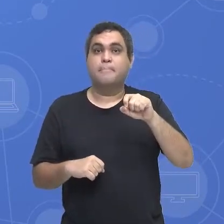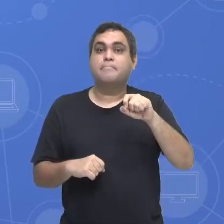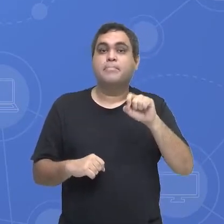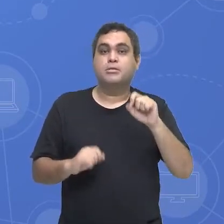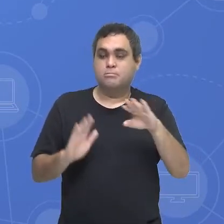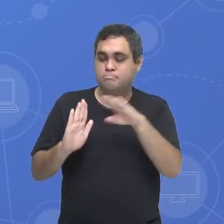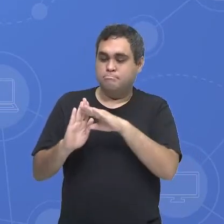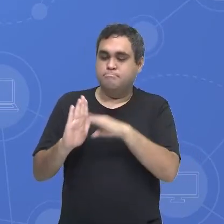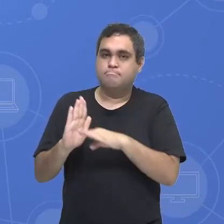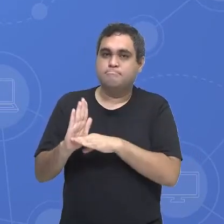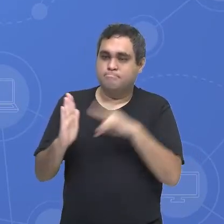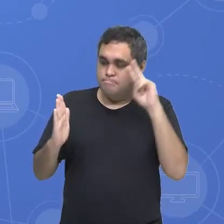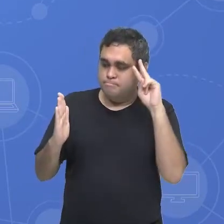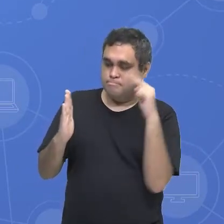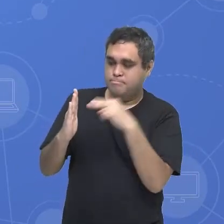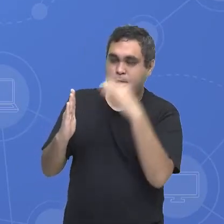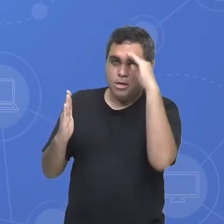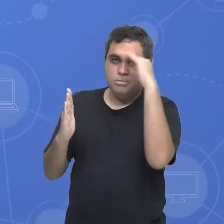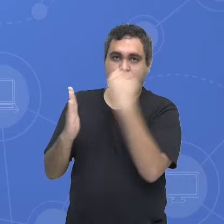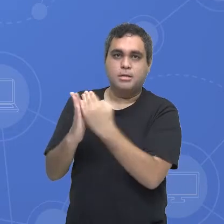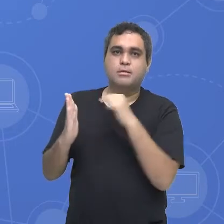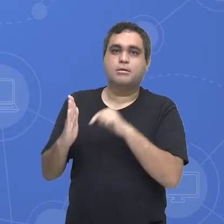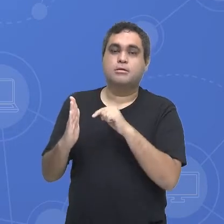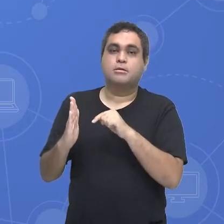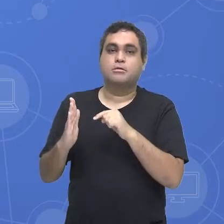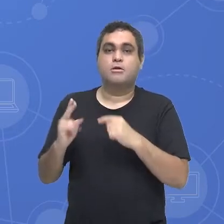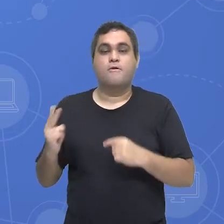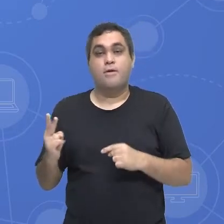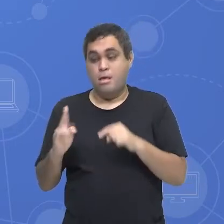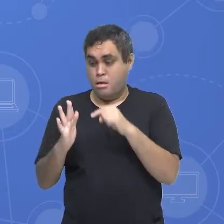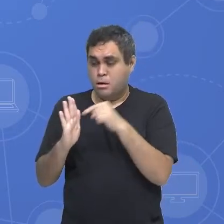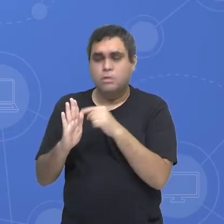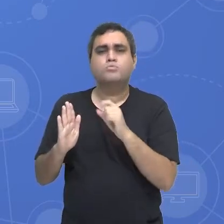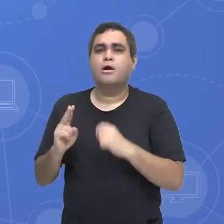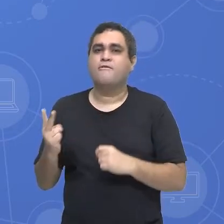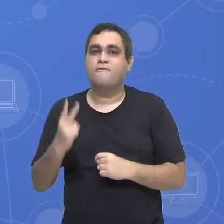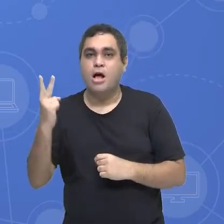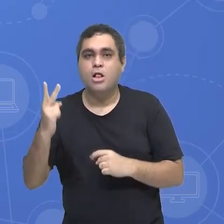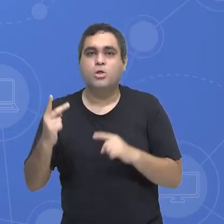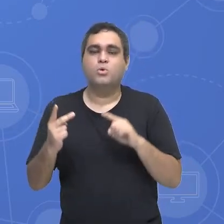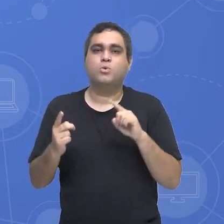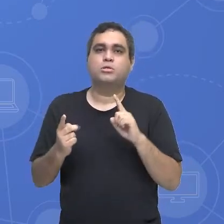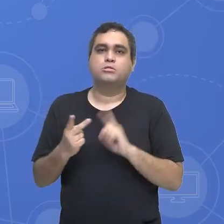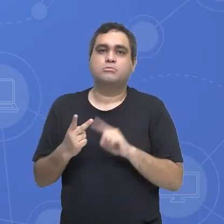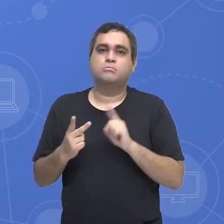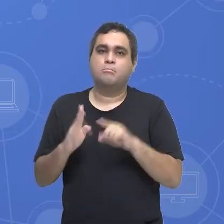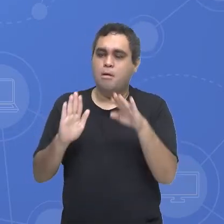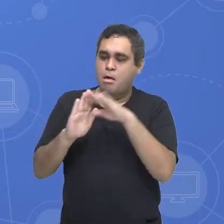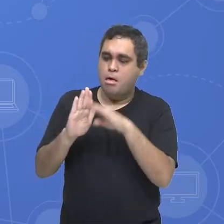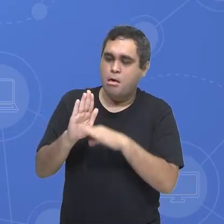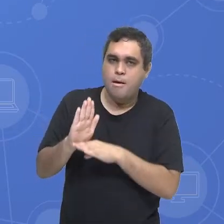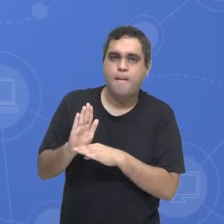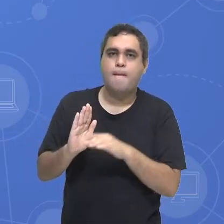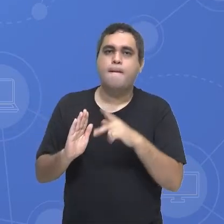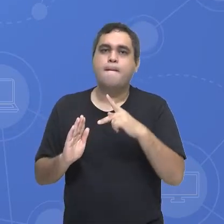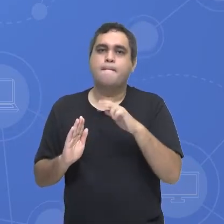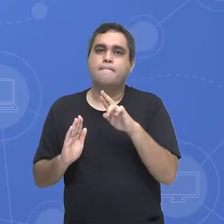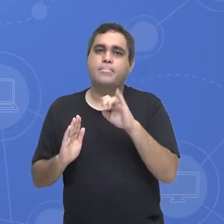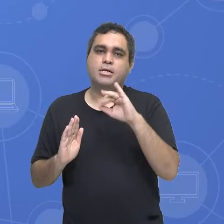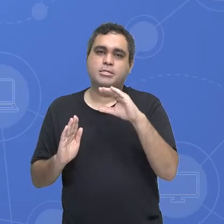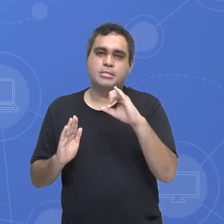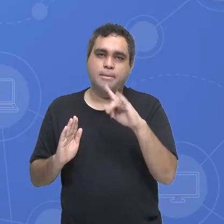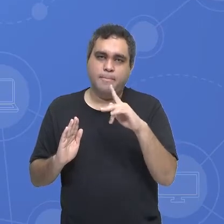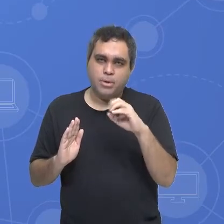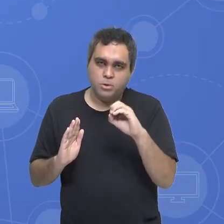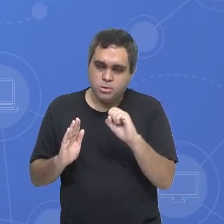baseada em princípios e em valores. Porque quando você toma uma decisão não baseada nesses princípios ou nesses valores, essa